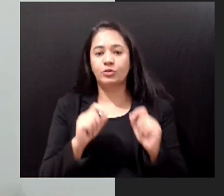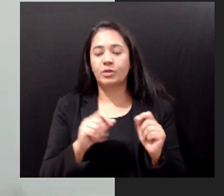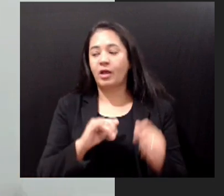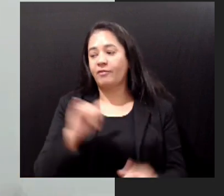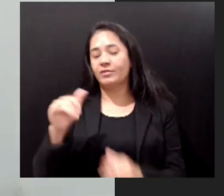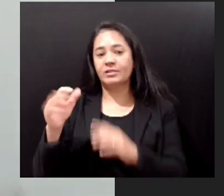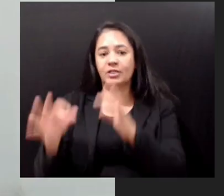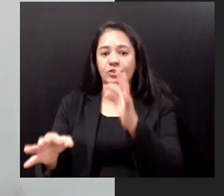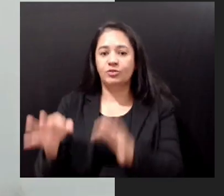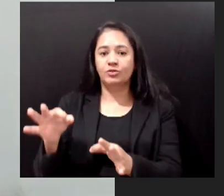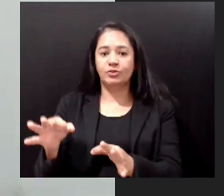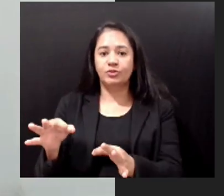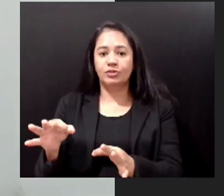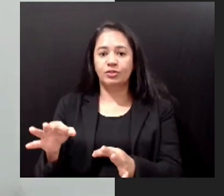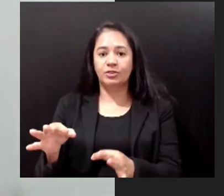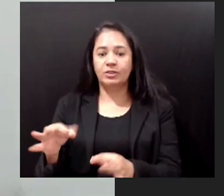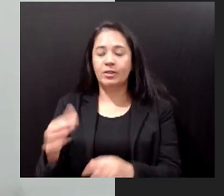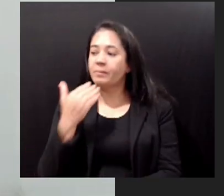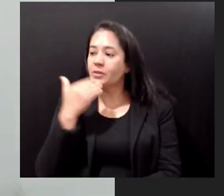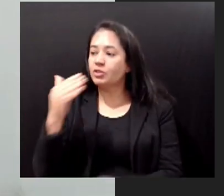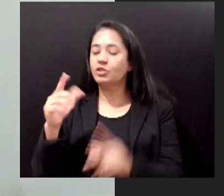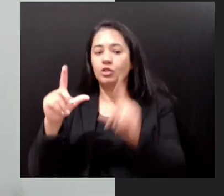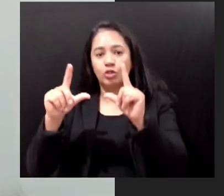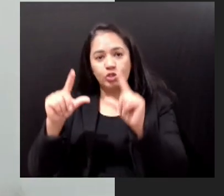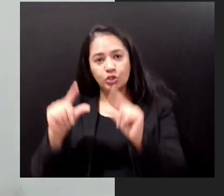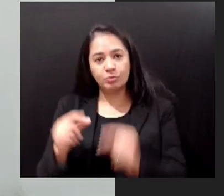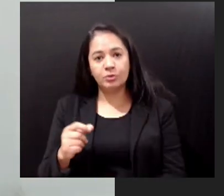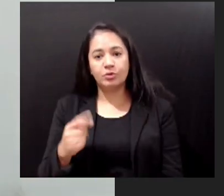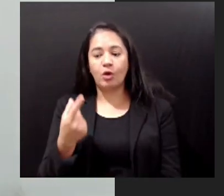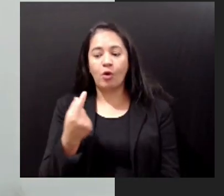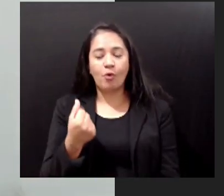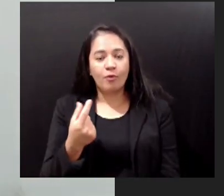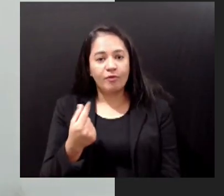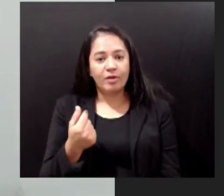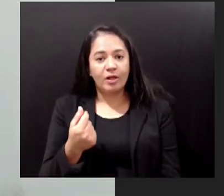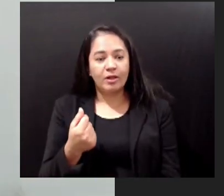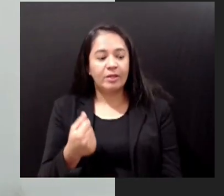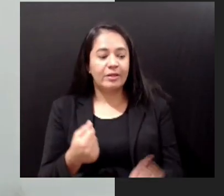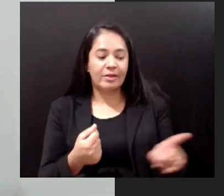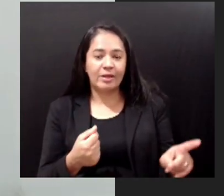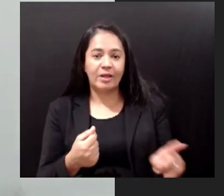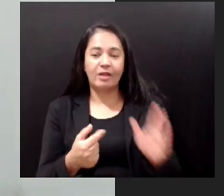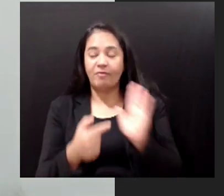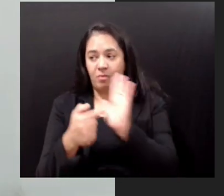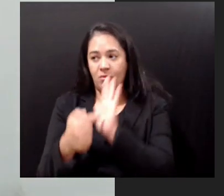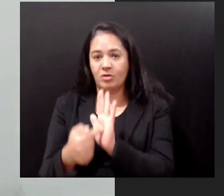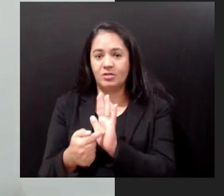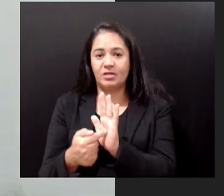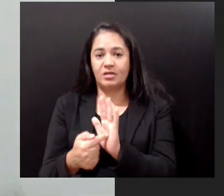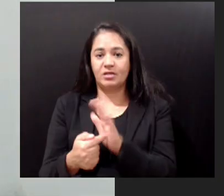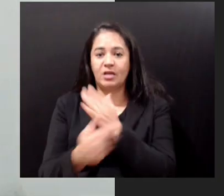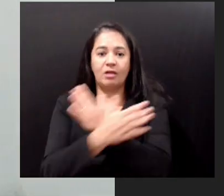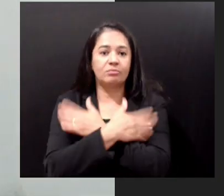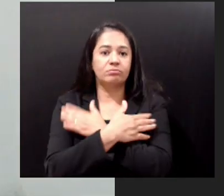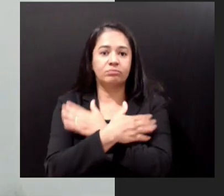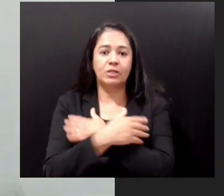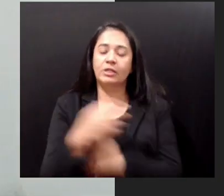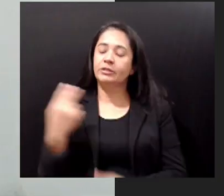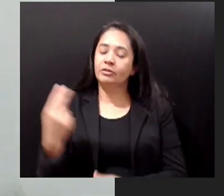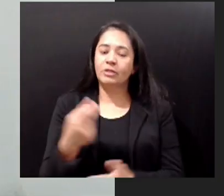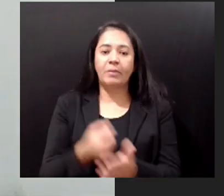uma ação revisional. Então, a pessoa vai demonstrar que ela não tem mais a condição